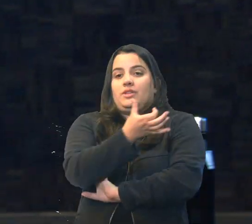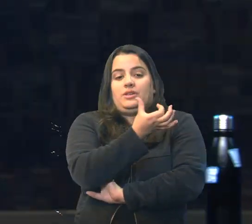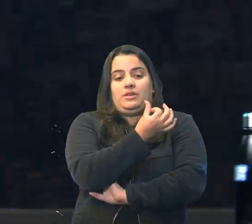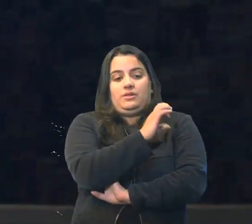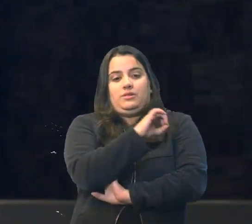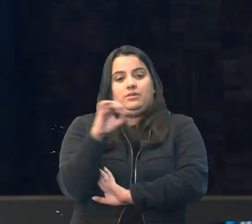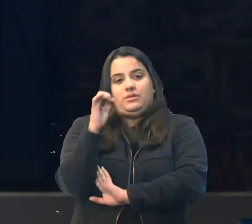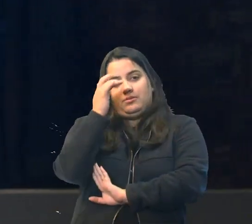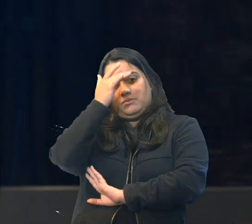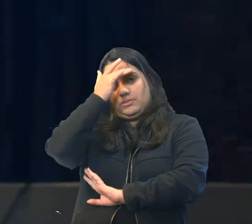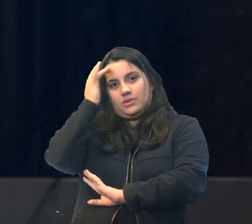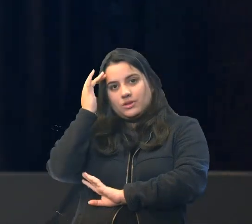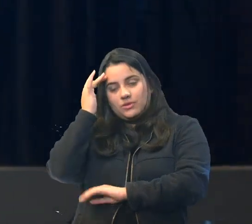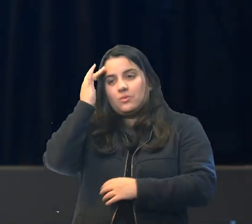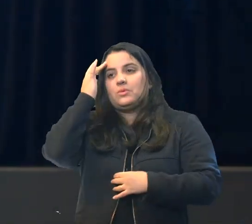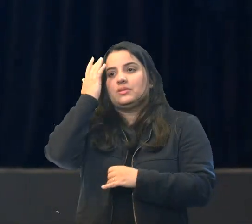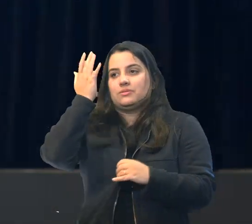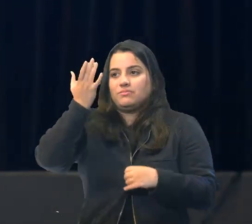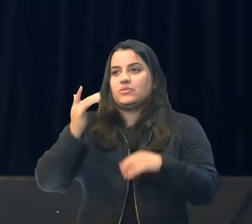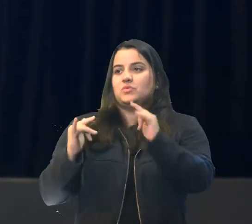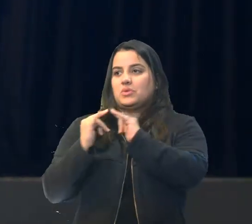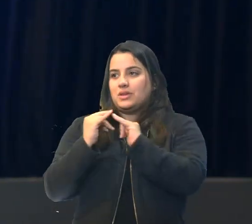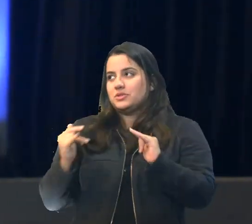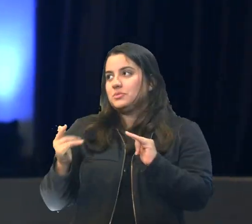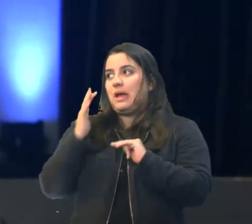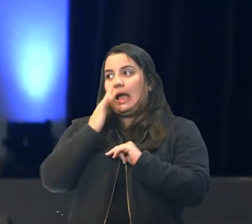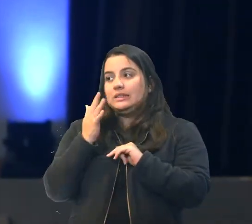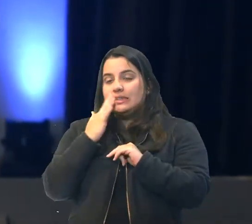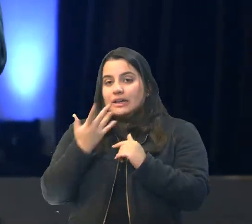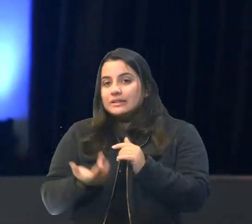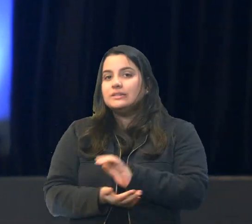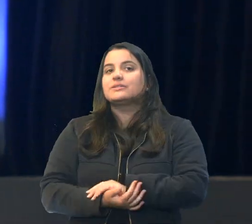pessoas dormindo no mesmo lugar. É quase o cheiro de Lázaro.